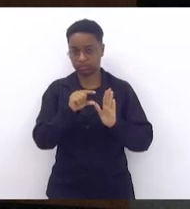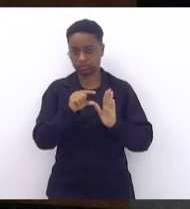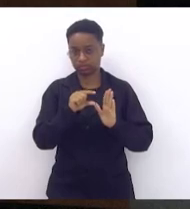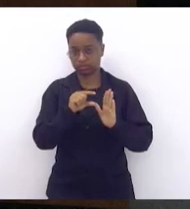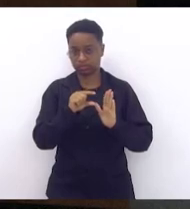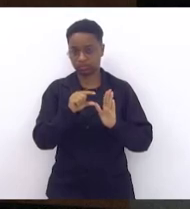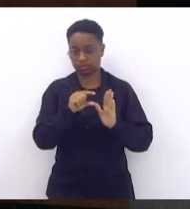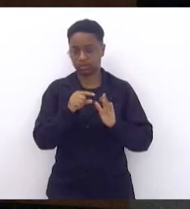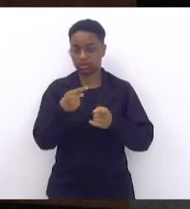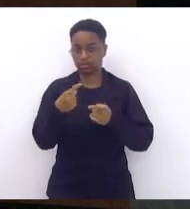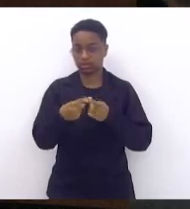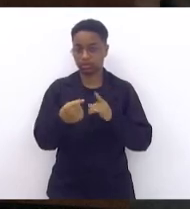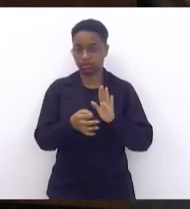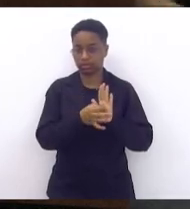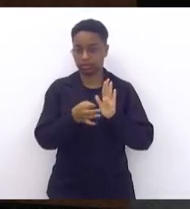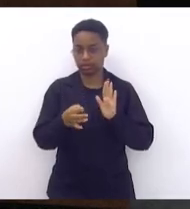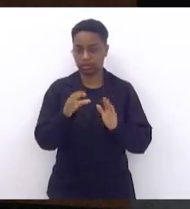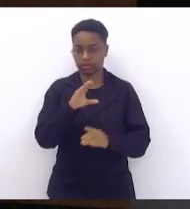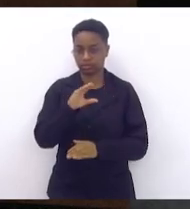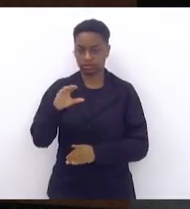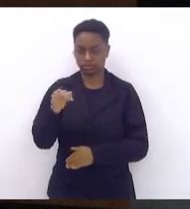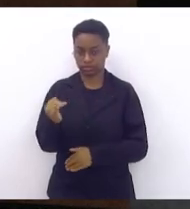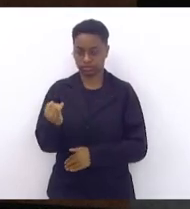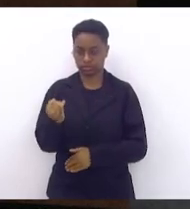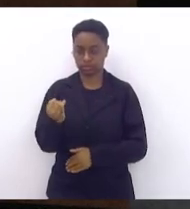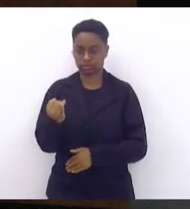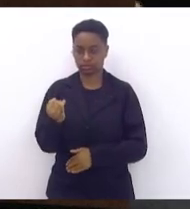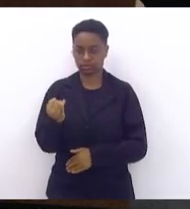que o parecer da CCJ